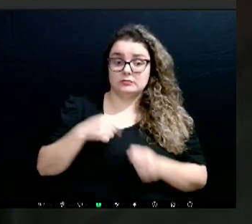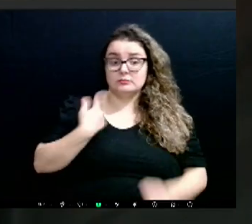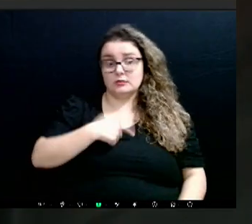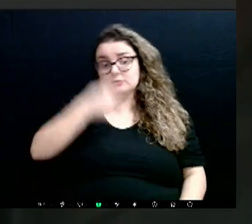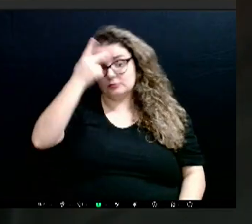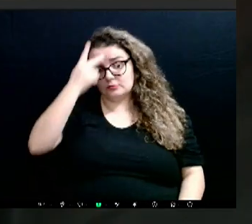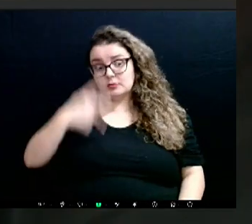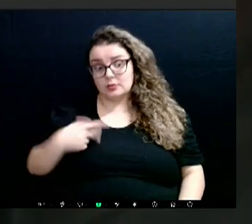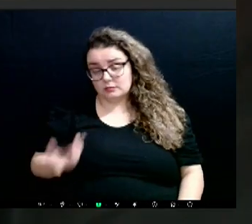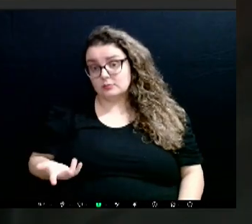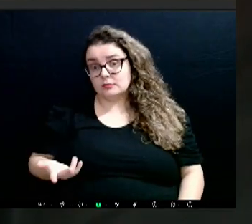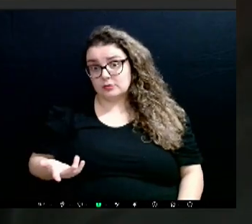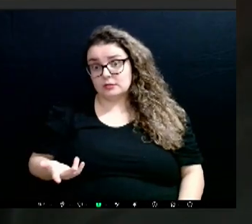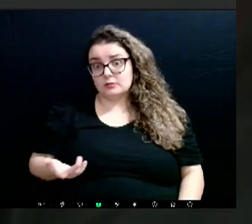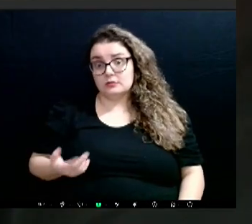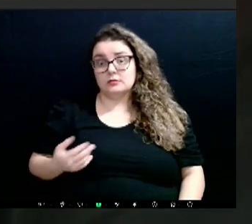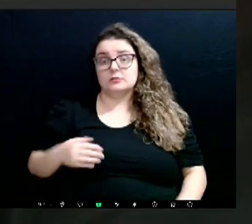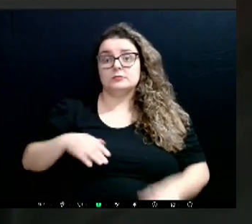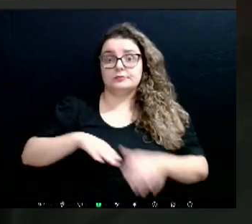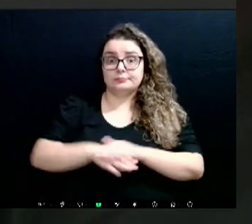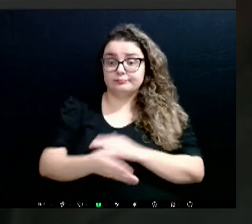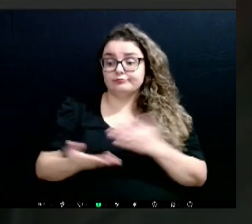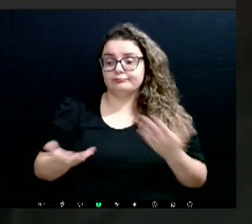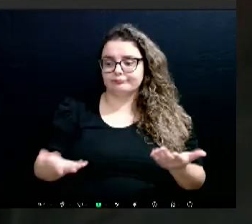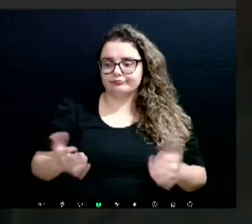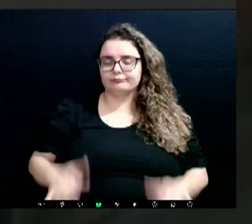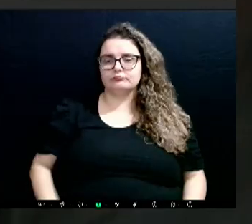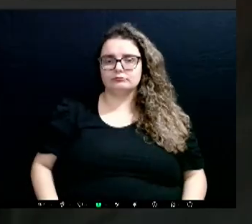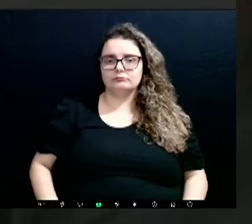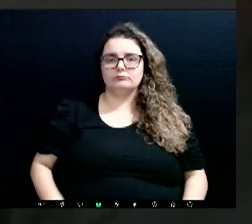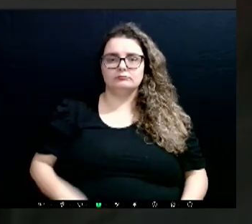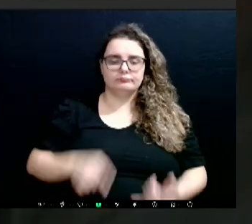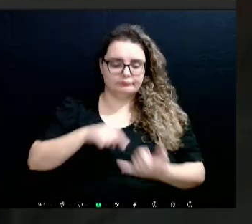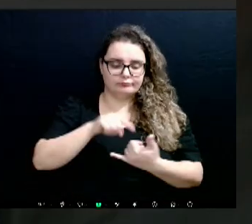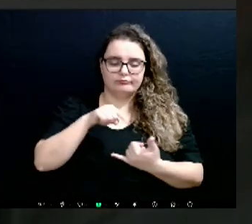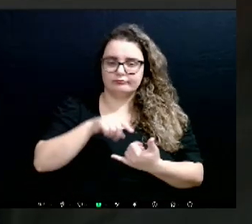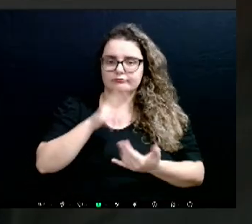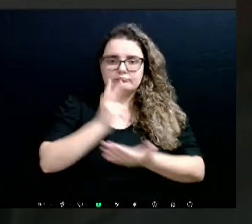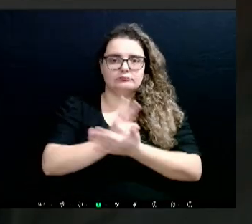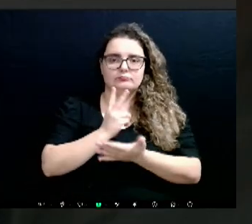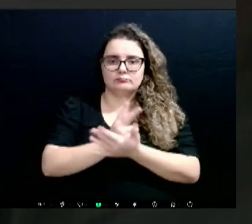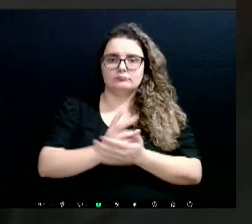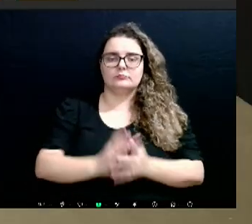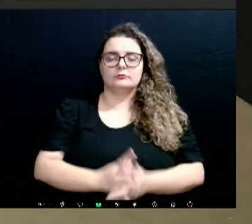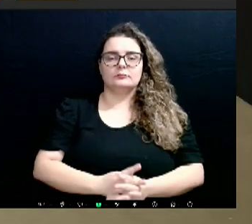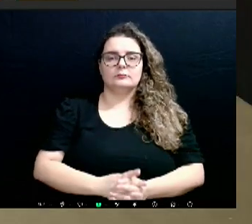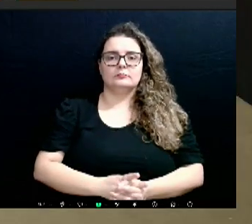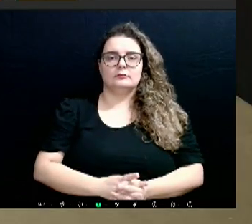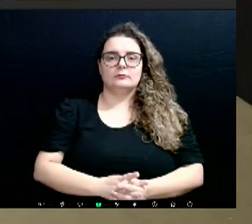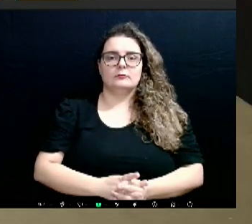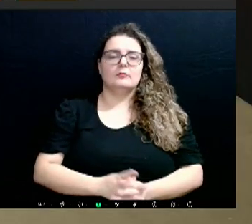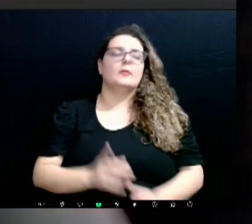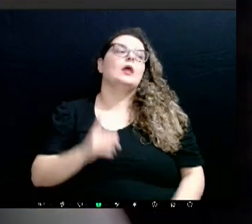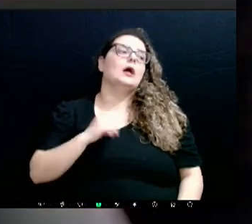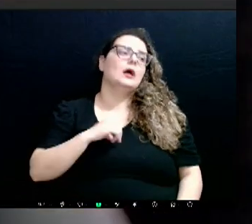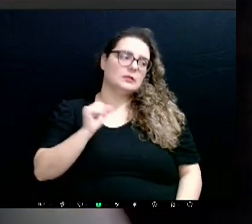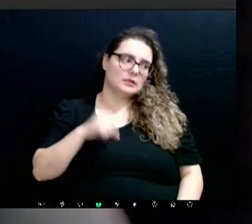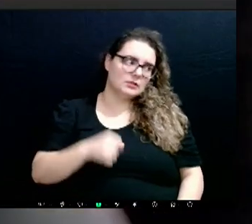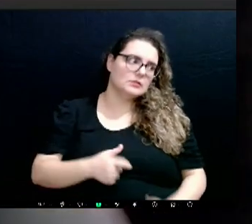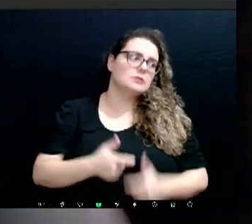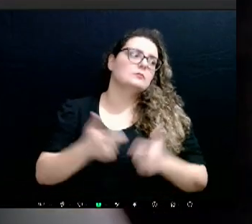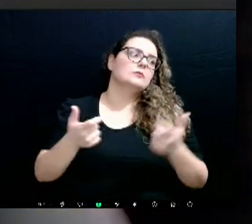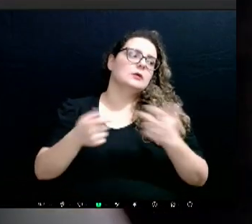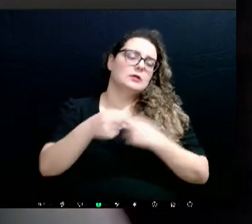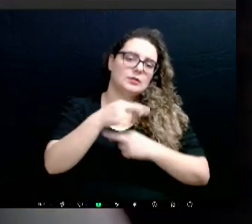essa mania que a gente tem de ficar grudadinho na tela o tempo todo. Existe sim, né, uma grande relação